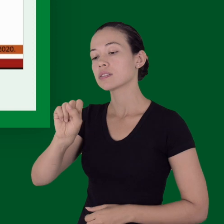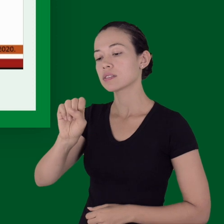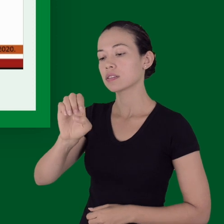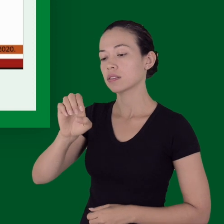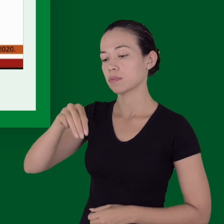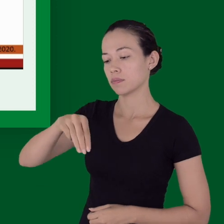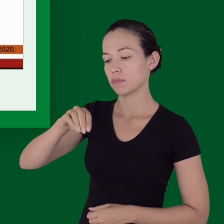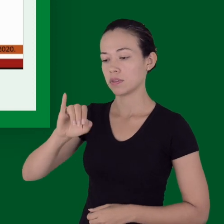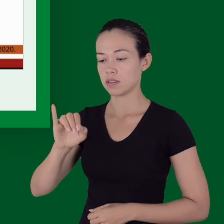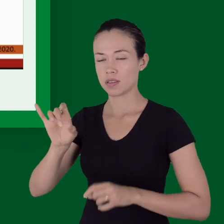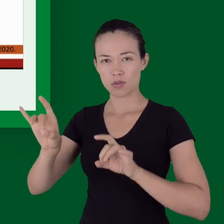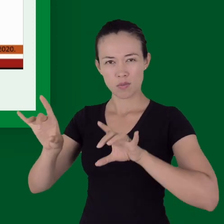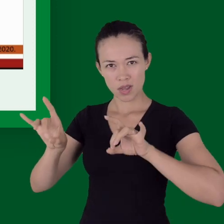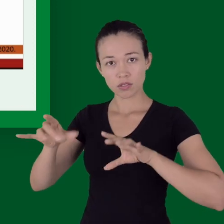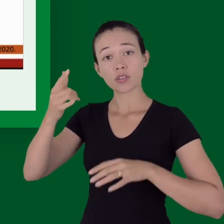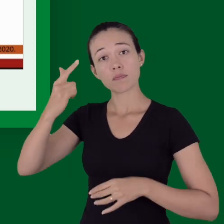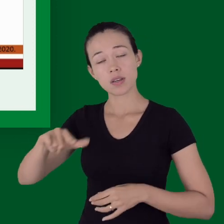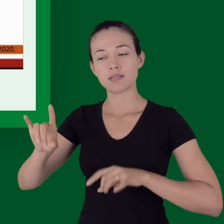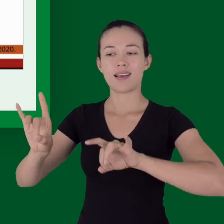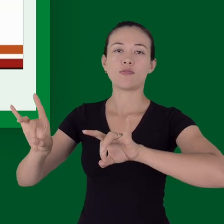falou.